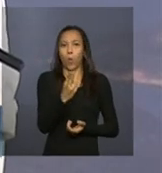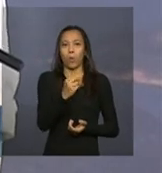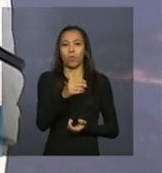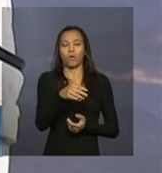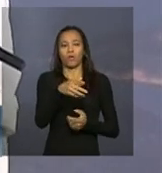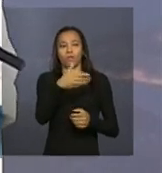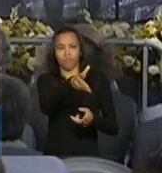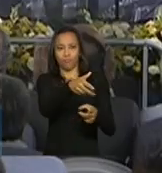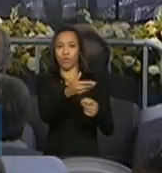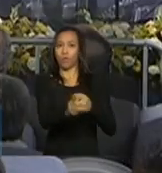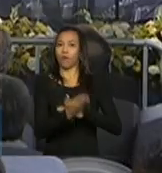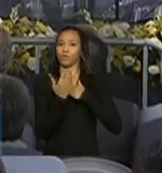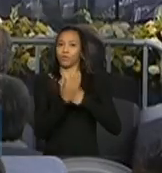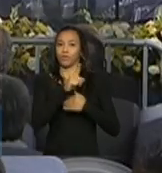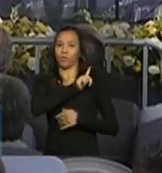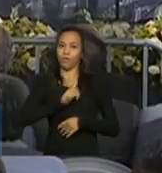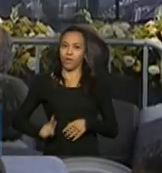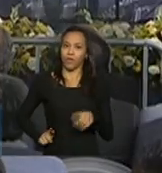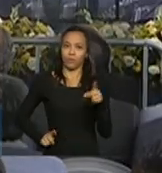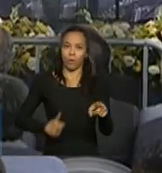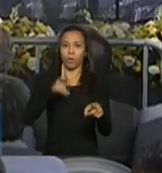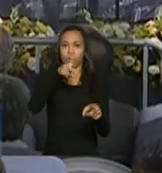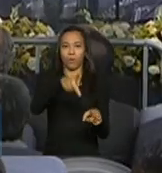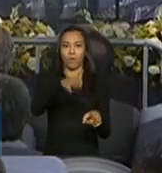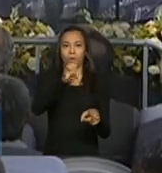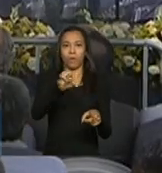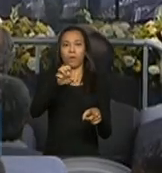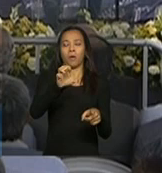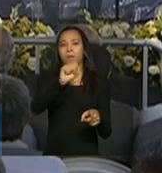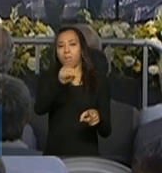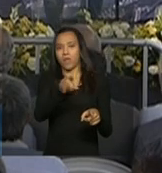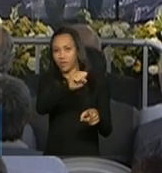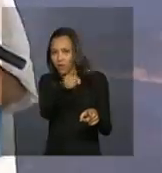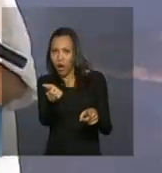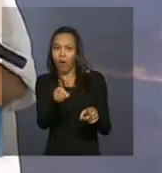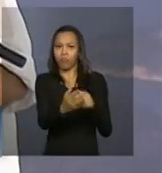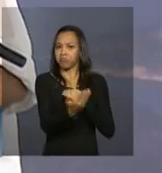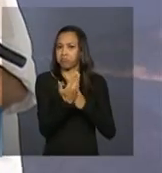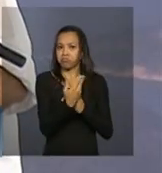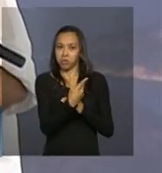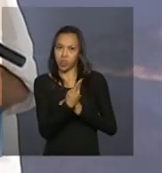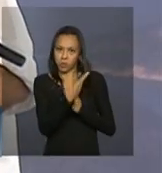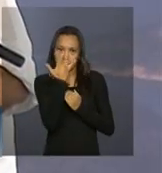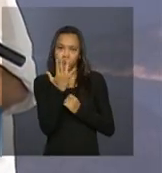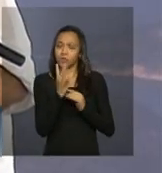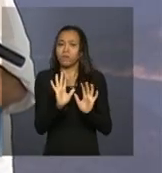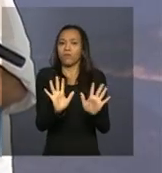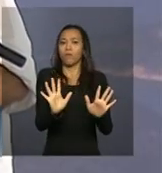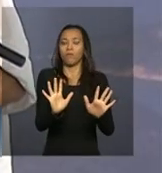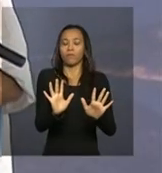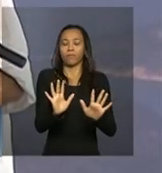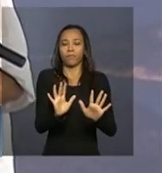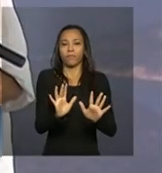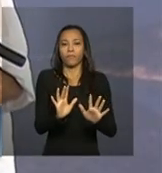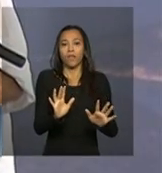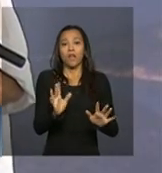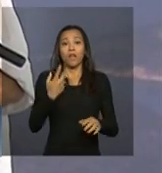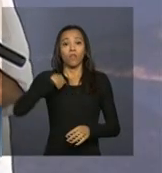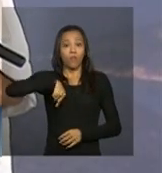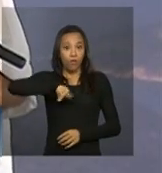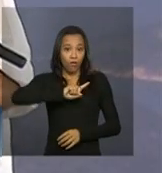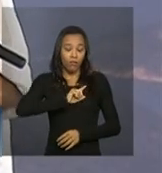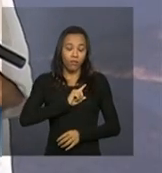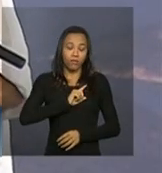numa forma maravilhosa, magrinho, maravilhoso, enfim, em plena forma. Eu acho que a gente deve